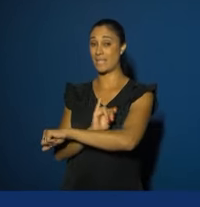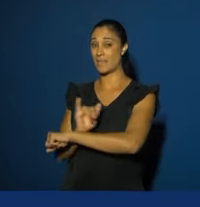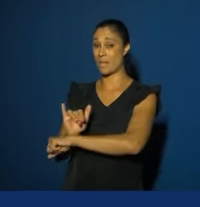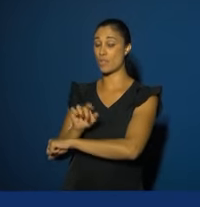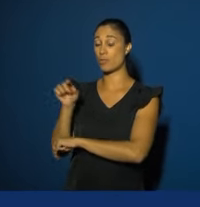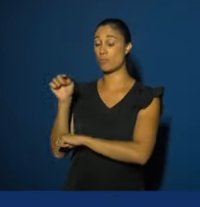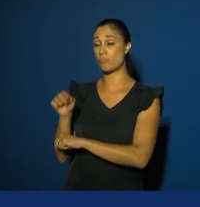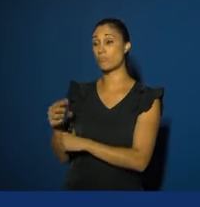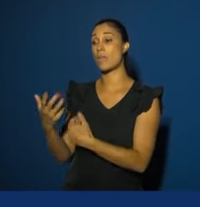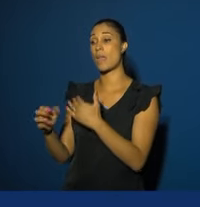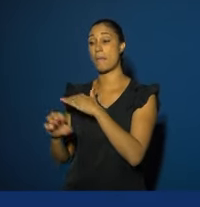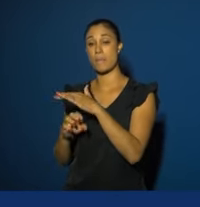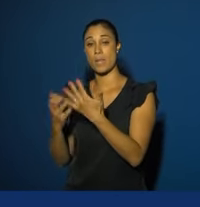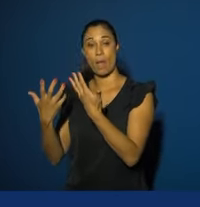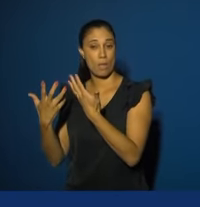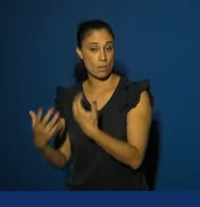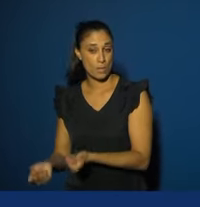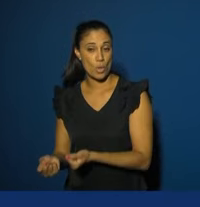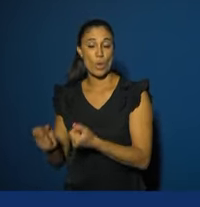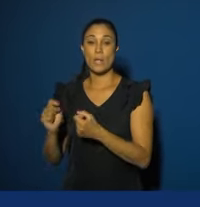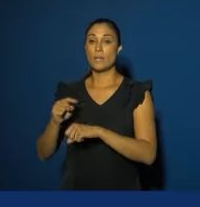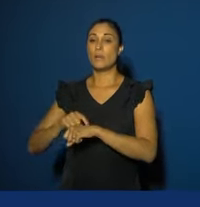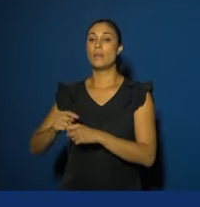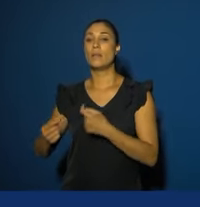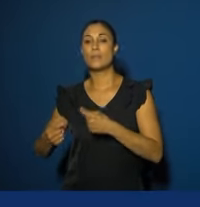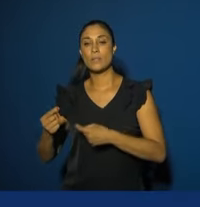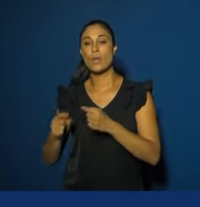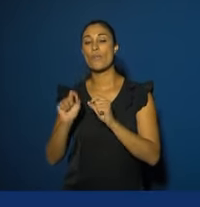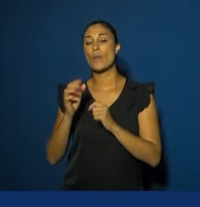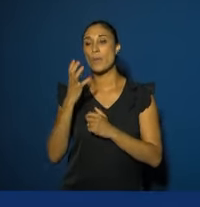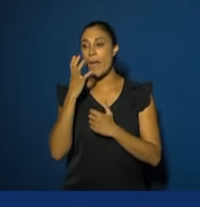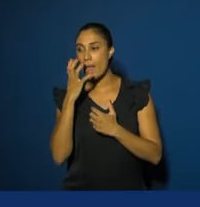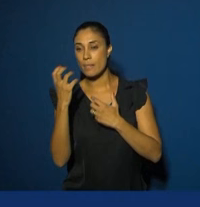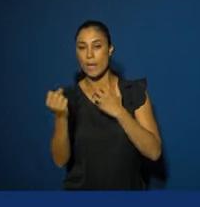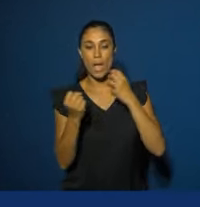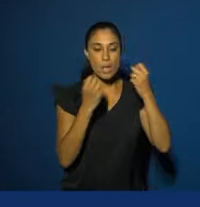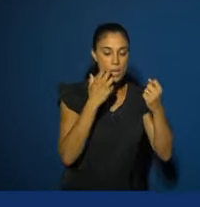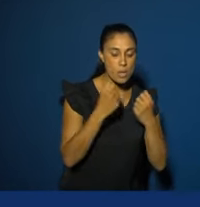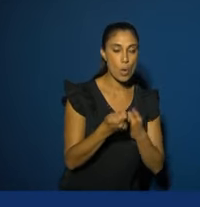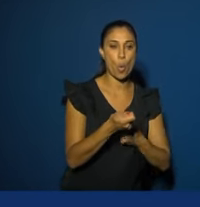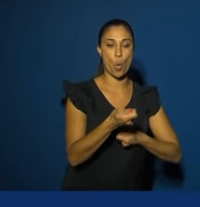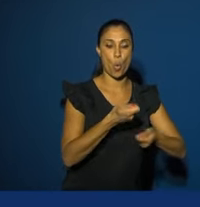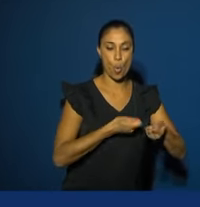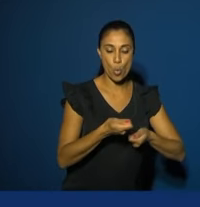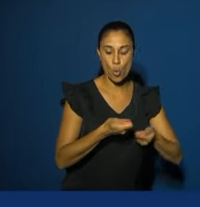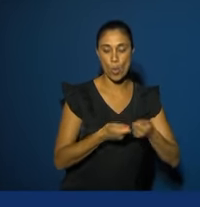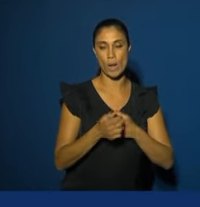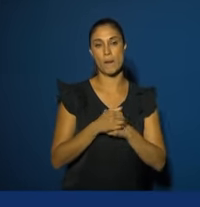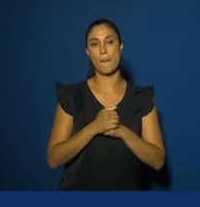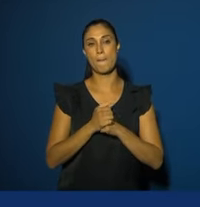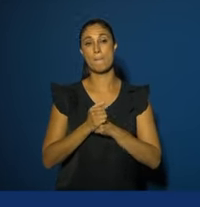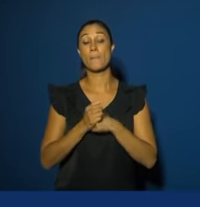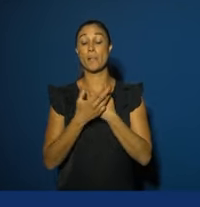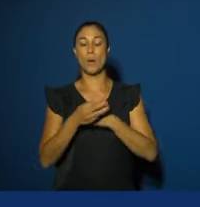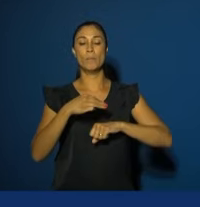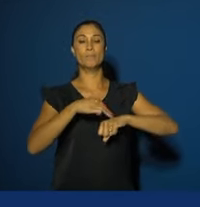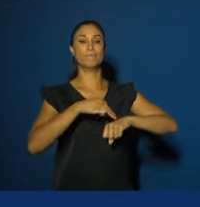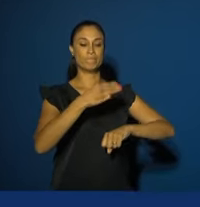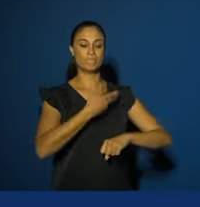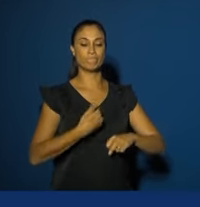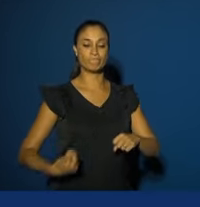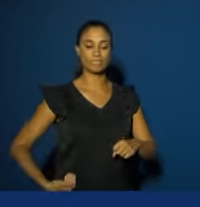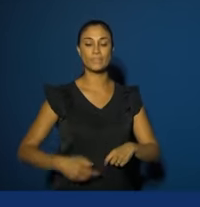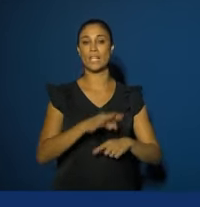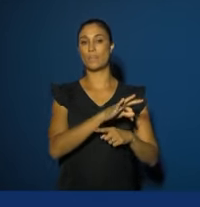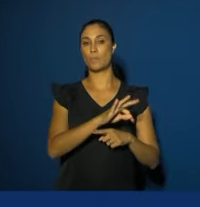adotou para esse momento de discussão foi atrair os órgãos de controle pra mesa então ministério público